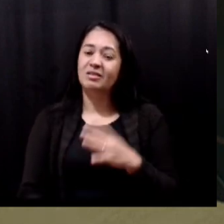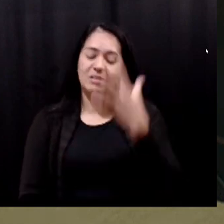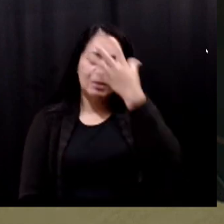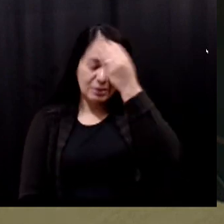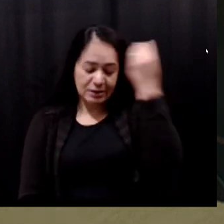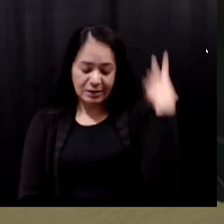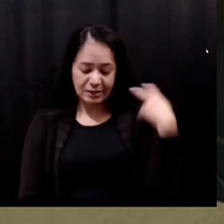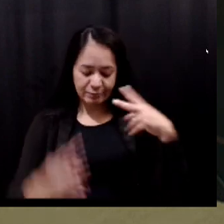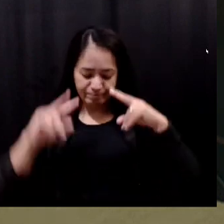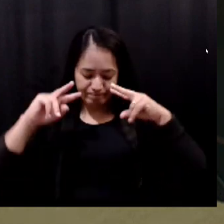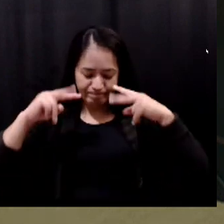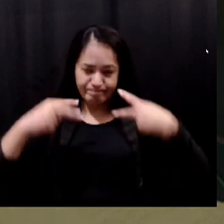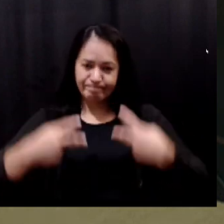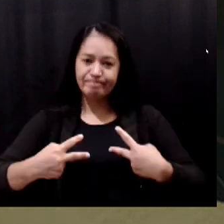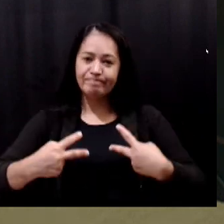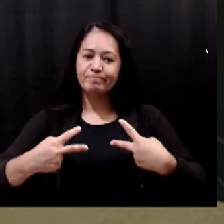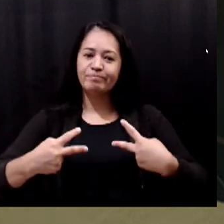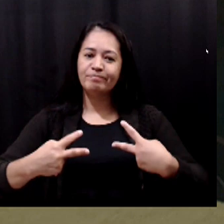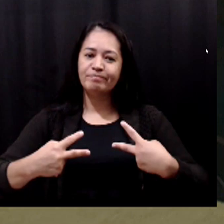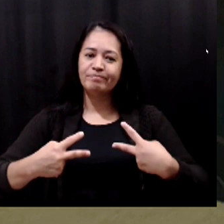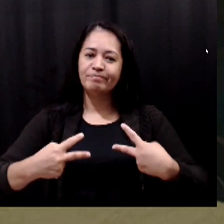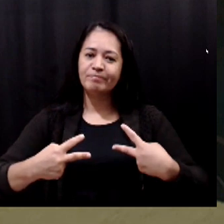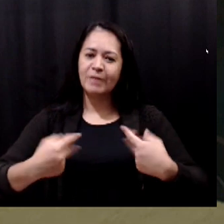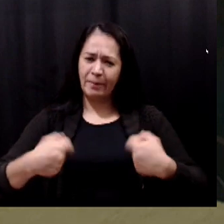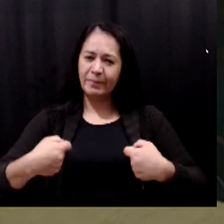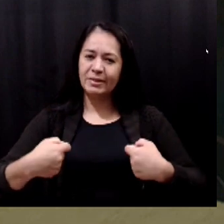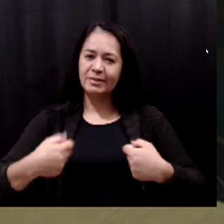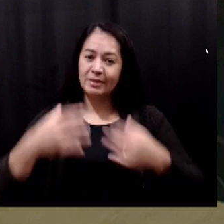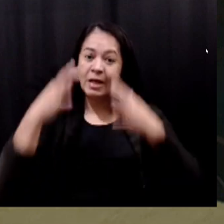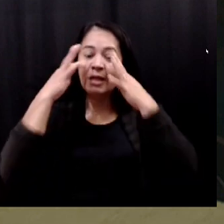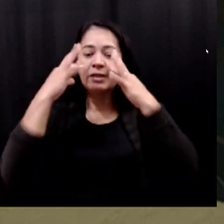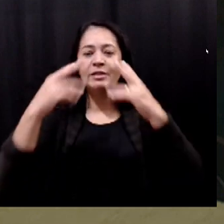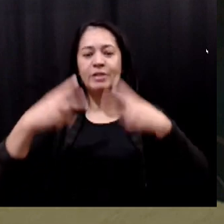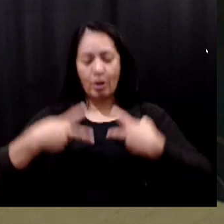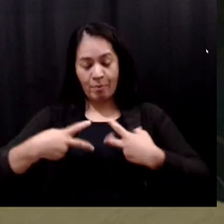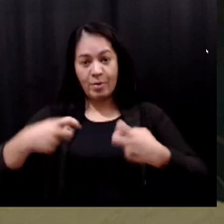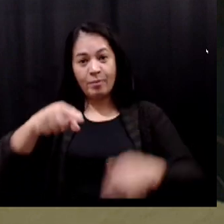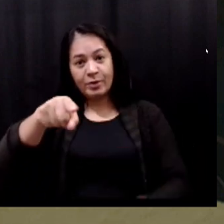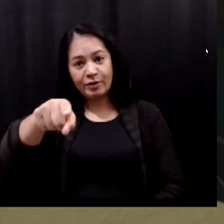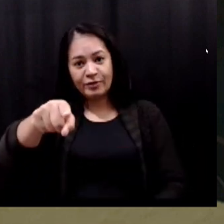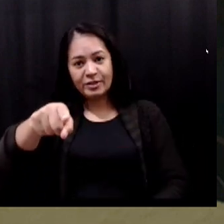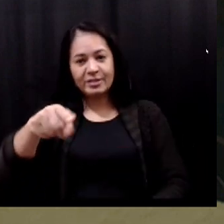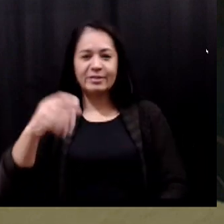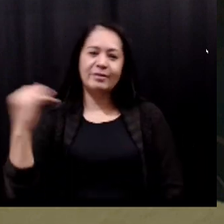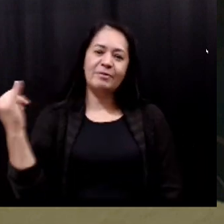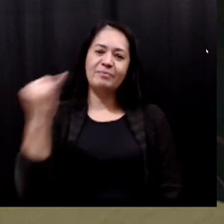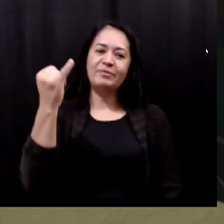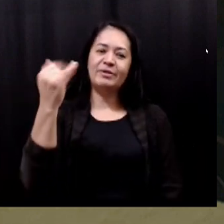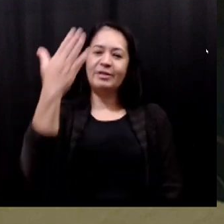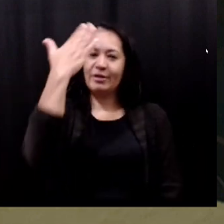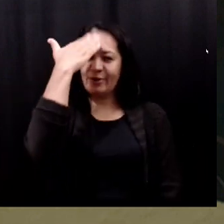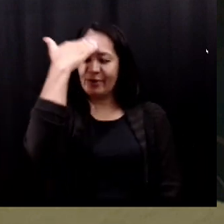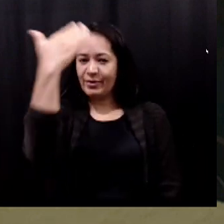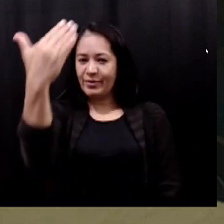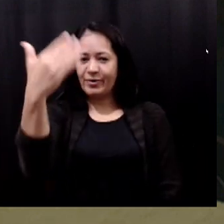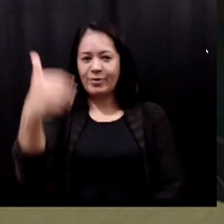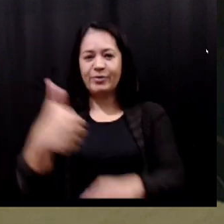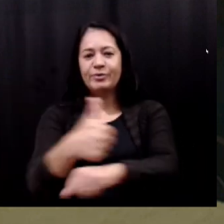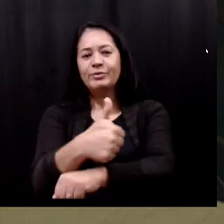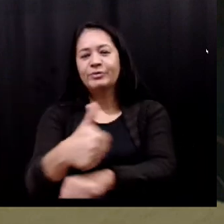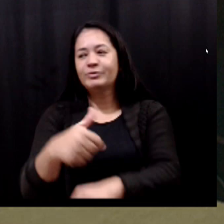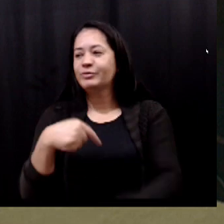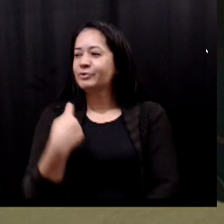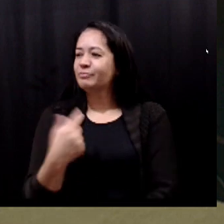si. Precisa, tá? Dá uma olhadinha para você, porque você é importante. Obrigada aos nossos profissionais